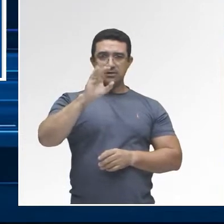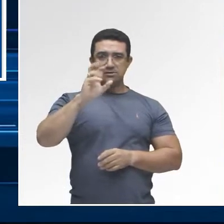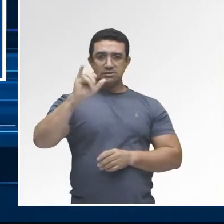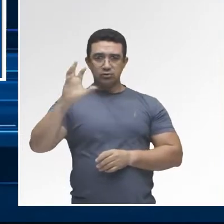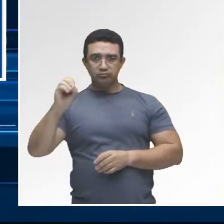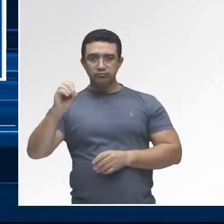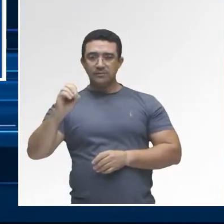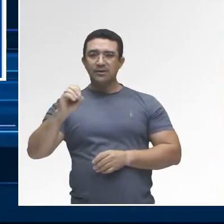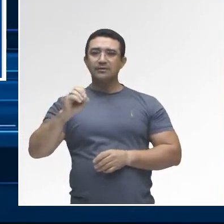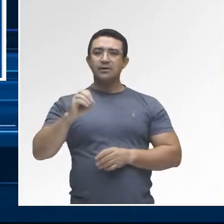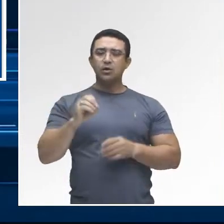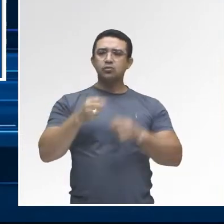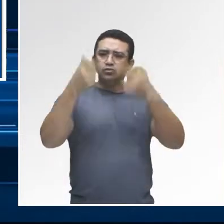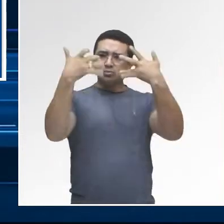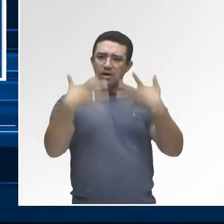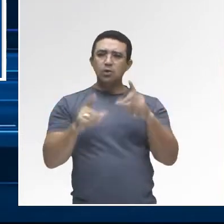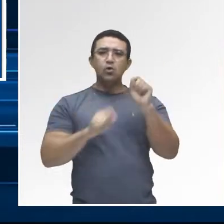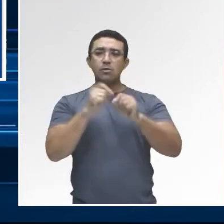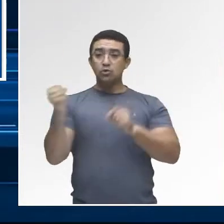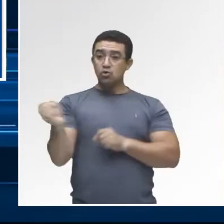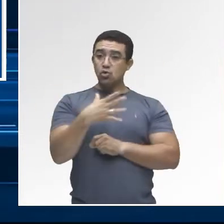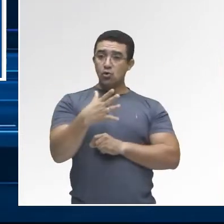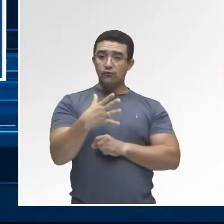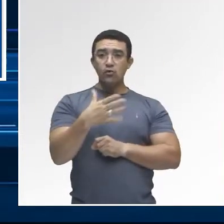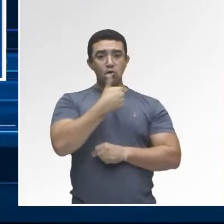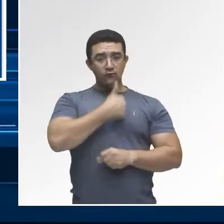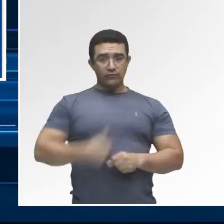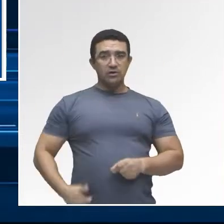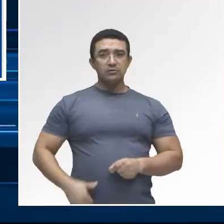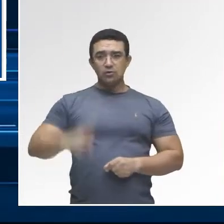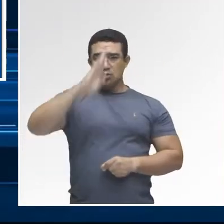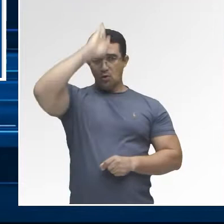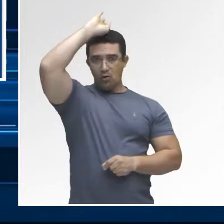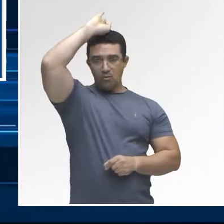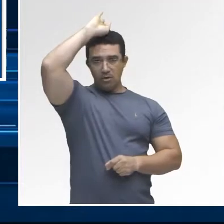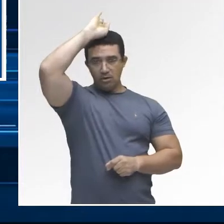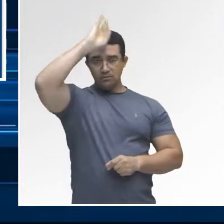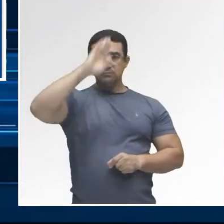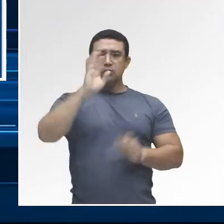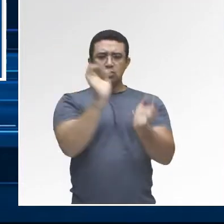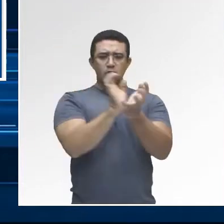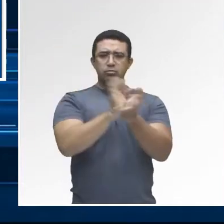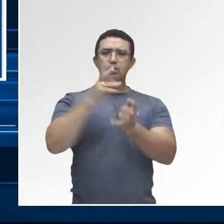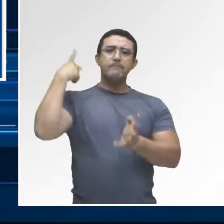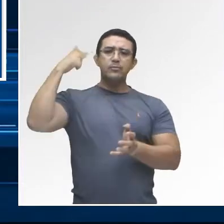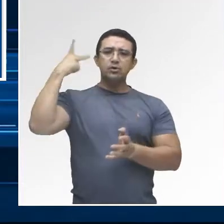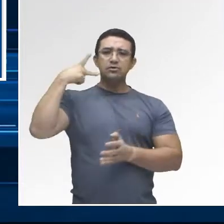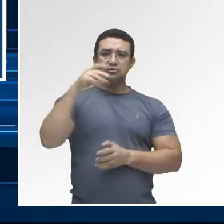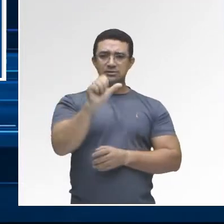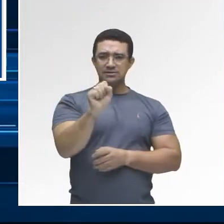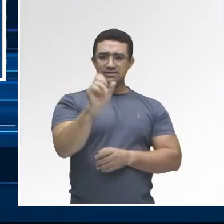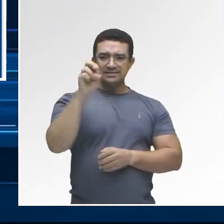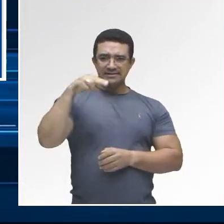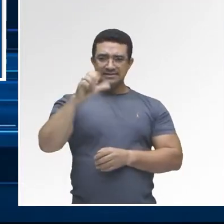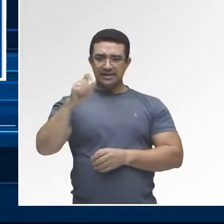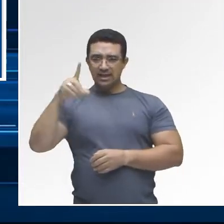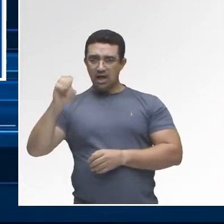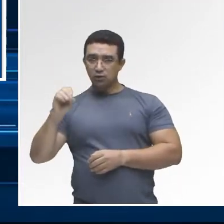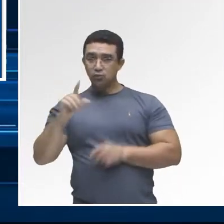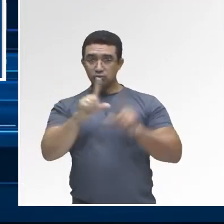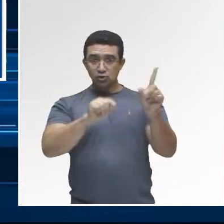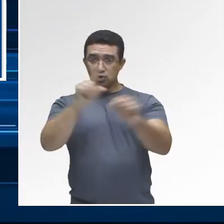Roma, dessa nova forma de governar. O Senado ele vai escolher os magistrados. Quem são os magistrados?